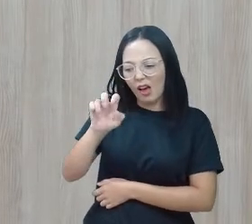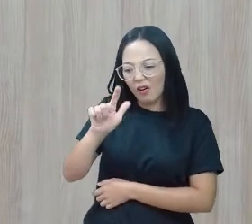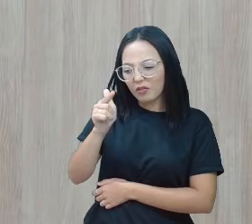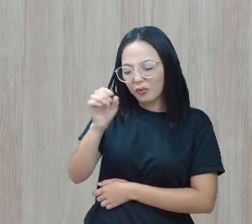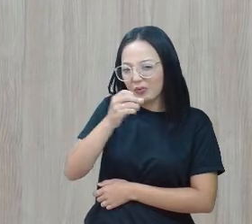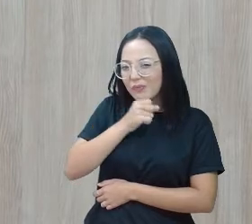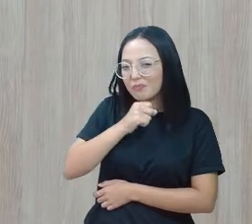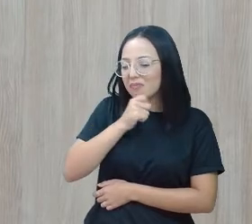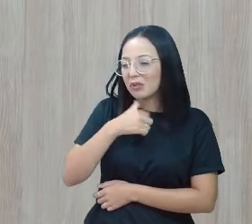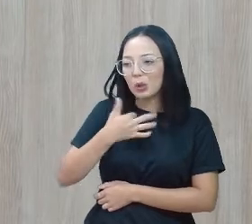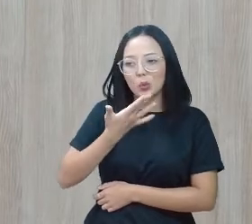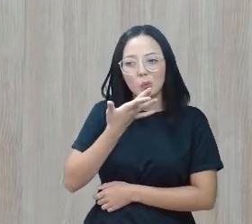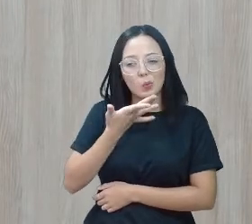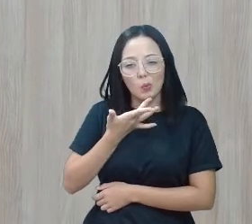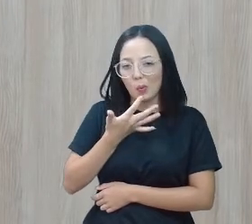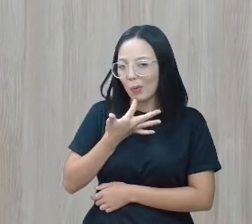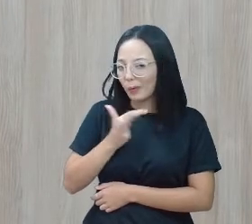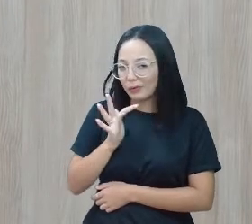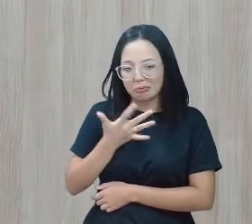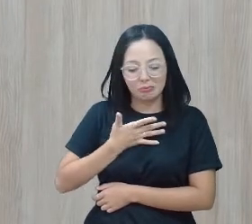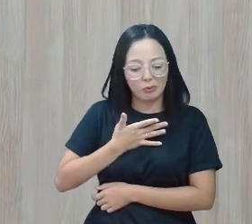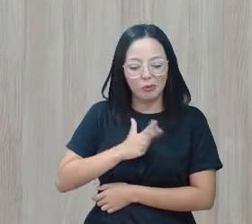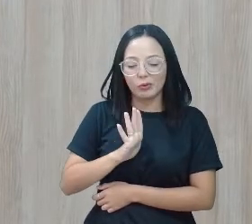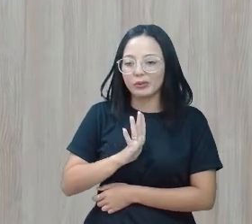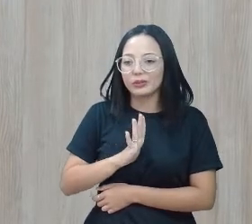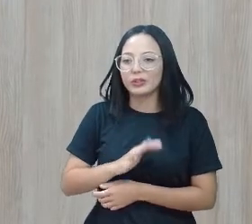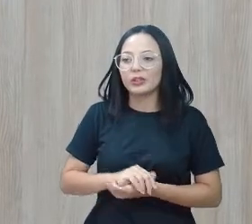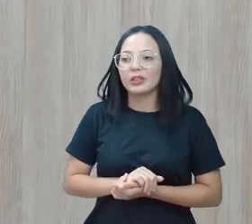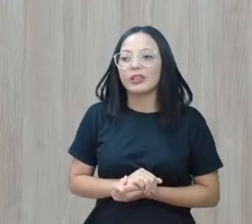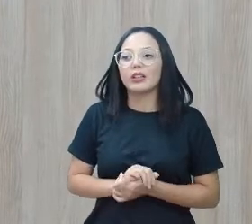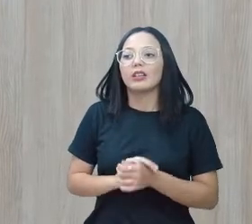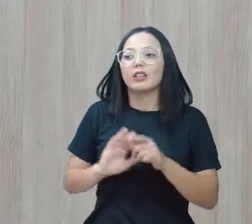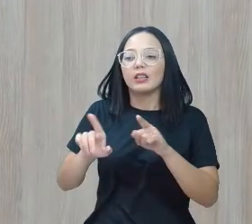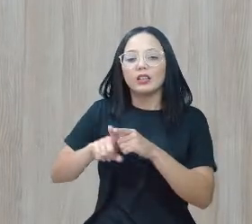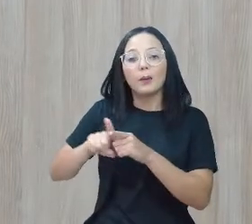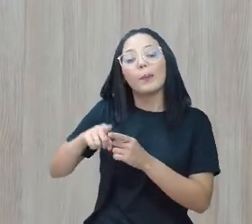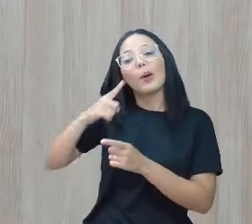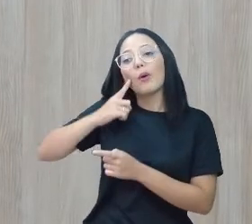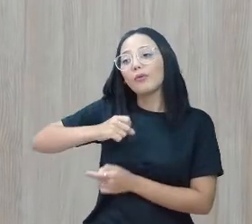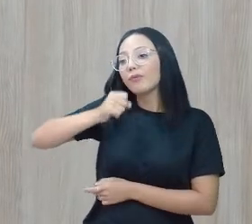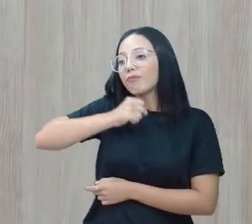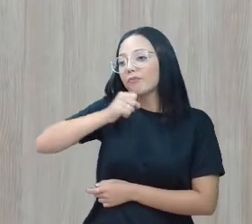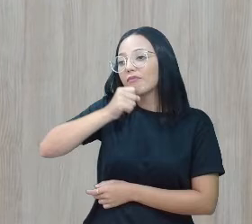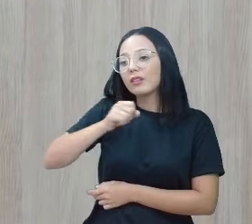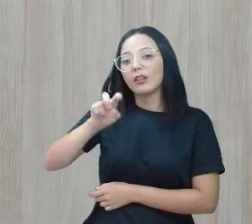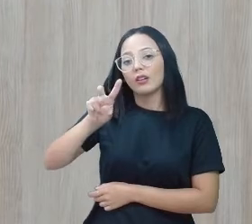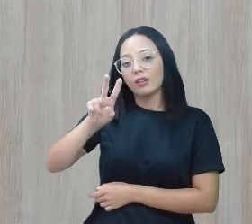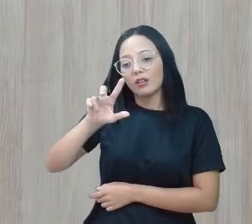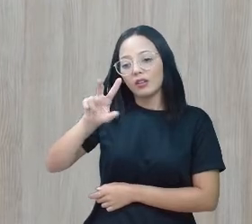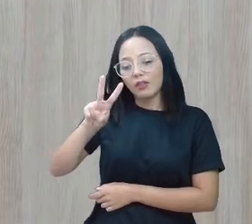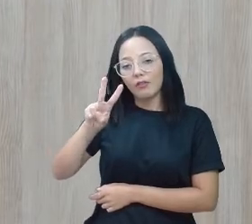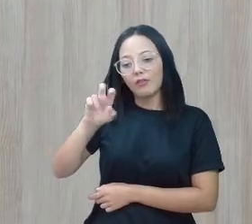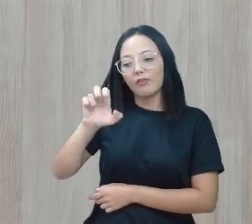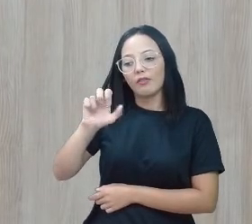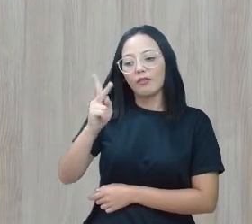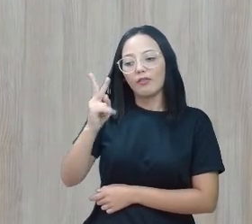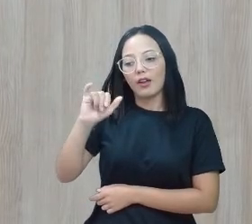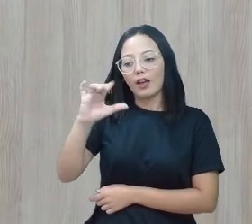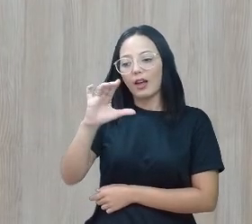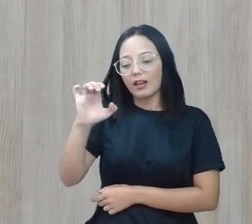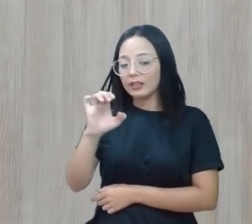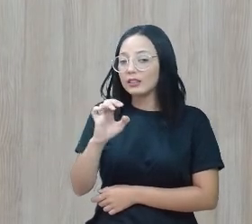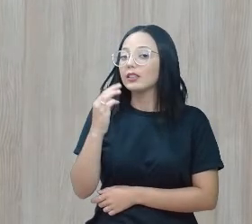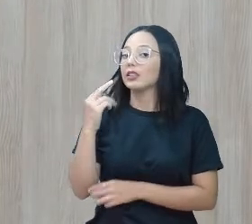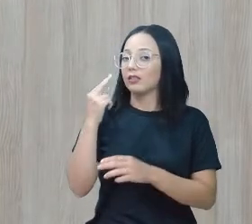que têm tanto para nos ensinar. Velhice, mas a palavra velhice e velho existe no dicionário.